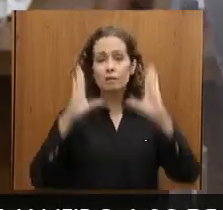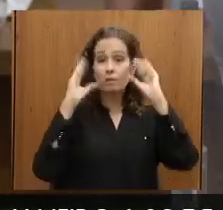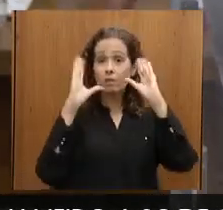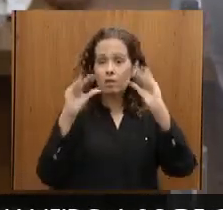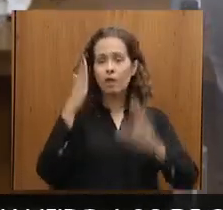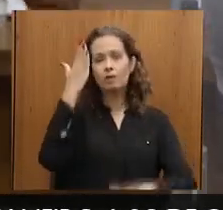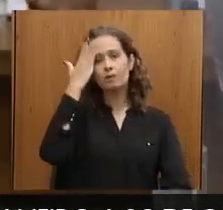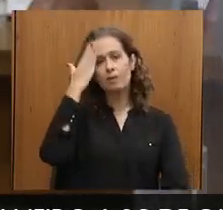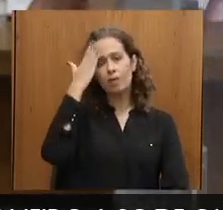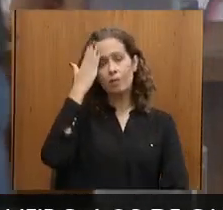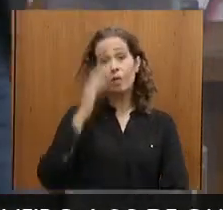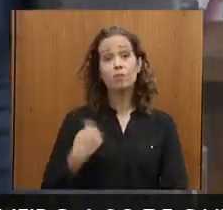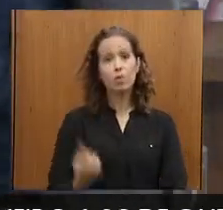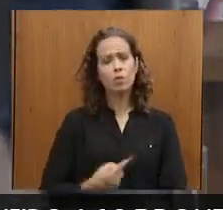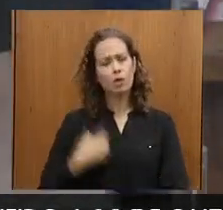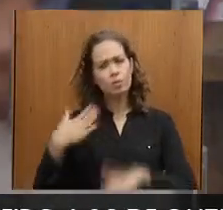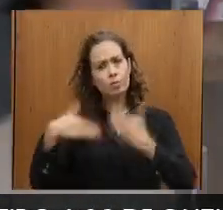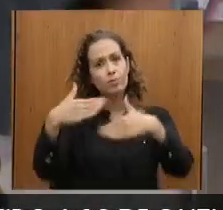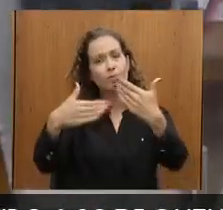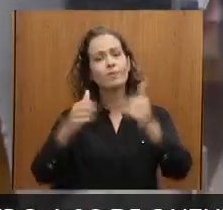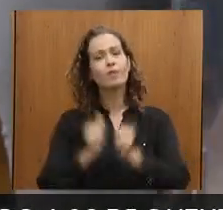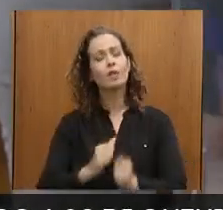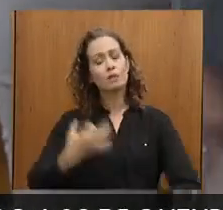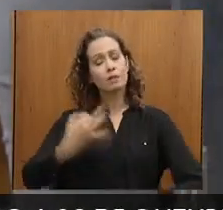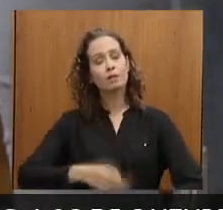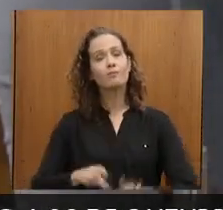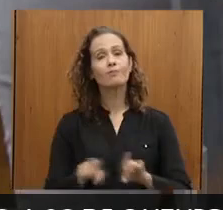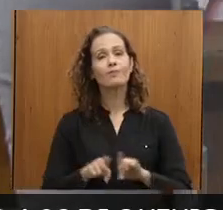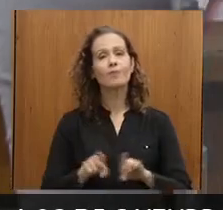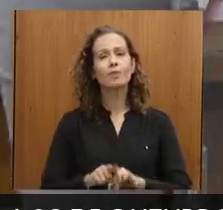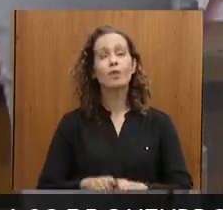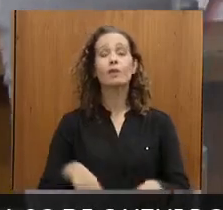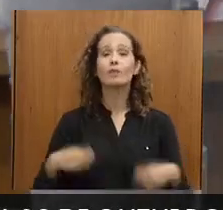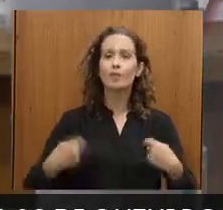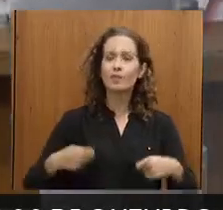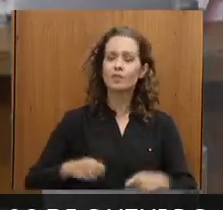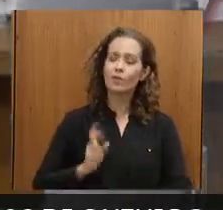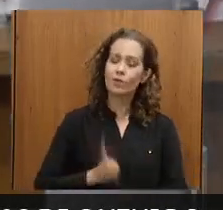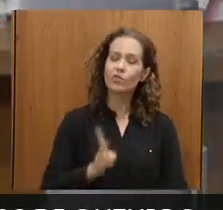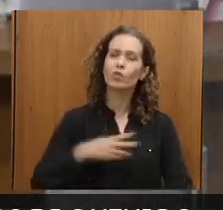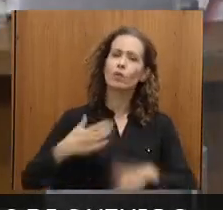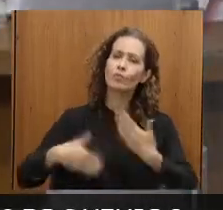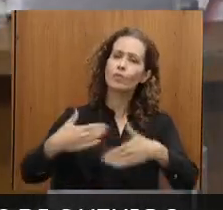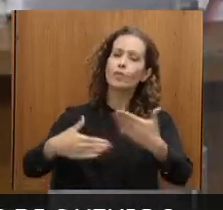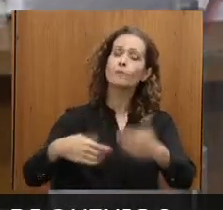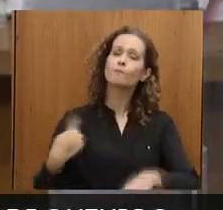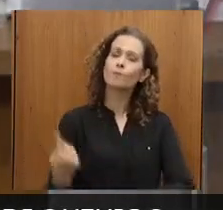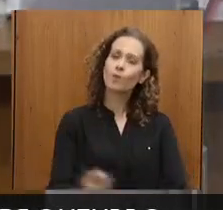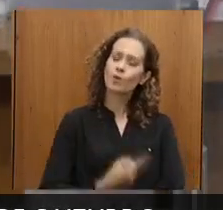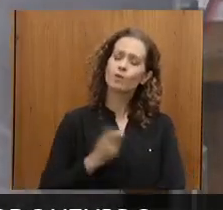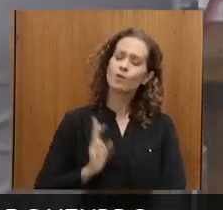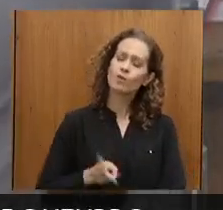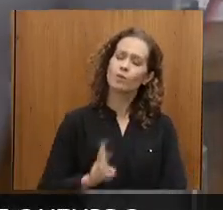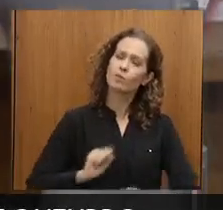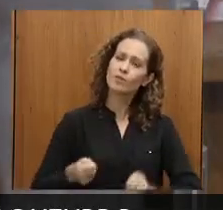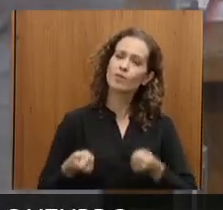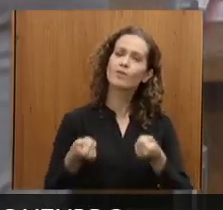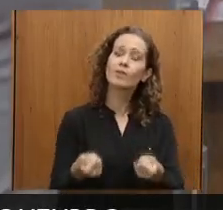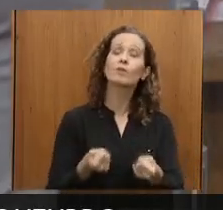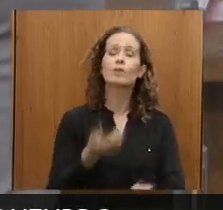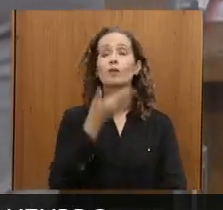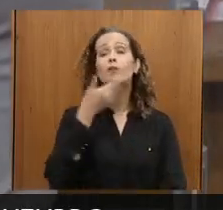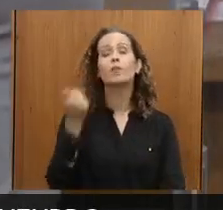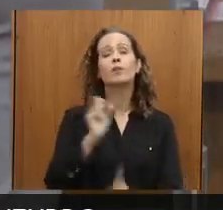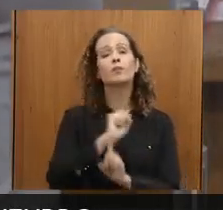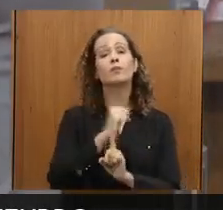saber que avançamos, e a certeza também que sempre há muito a avançar, continuaremos sempre perseguindo o que é melhor